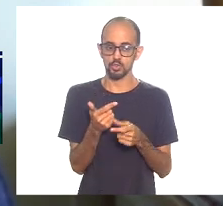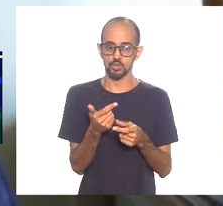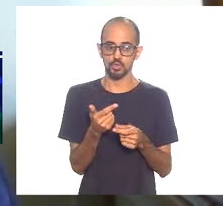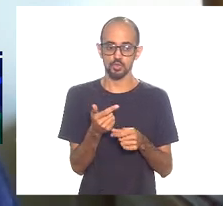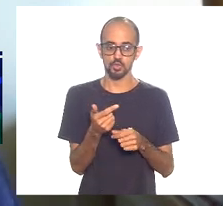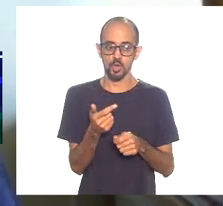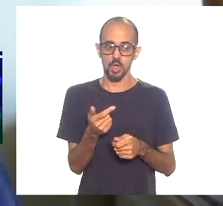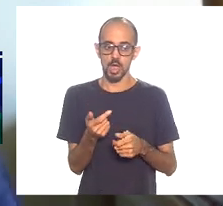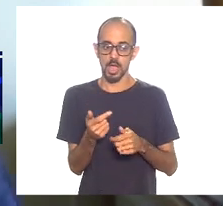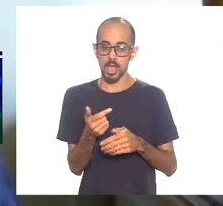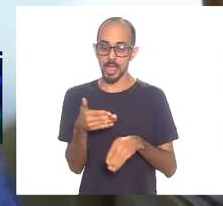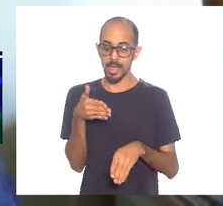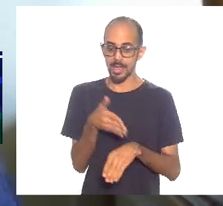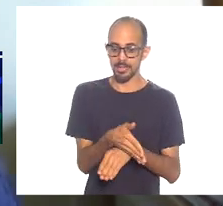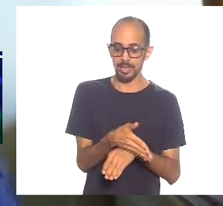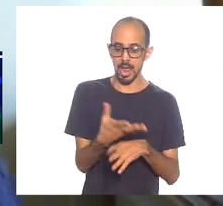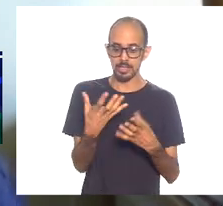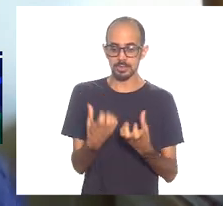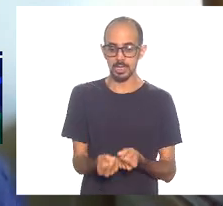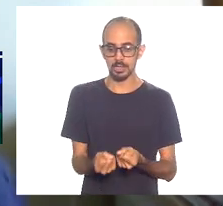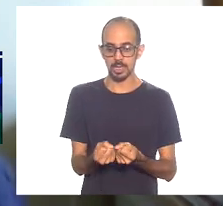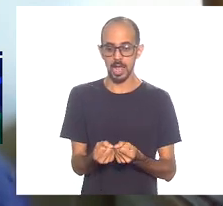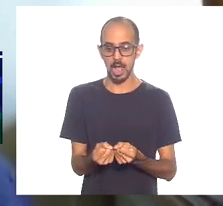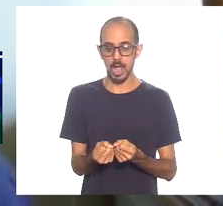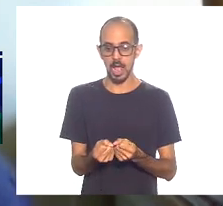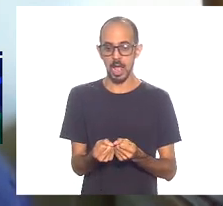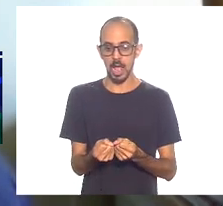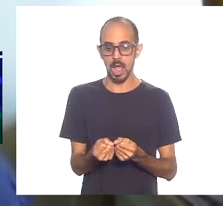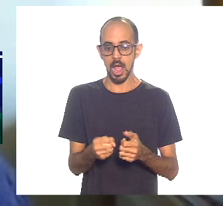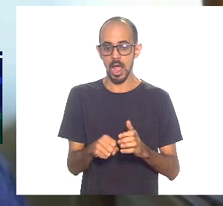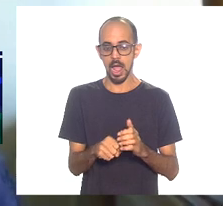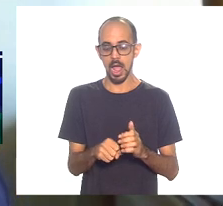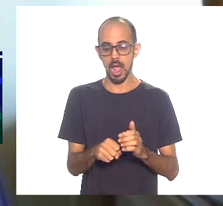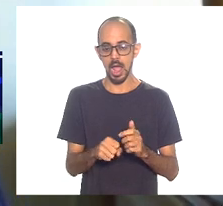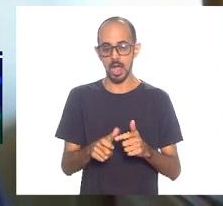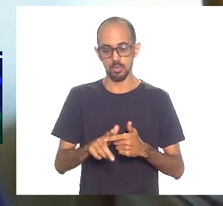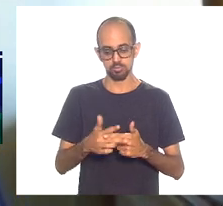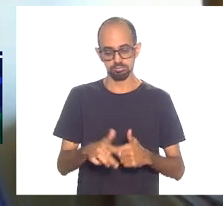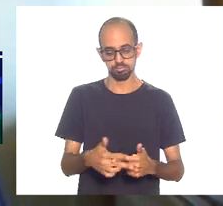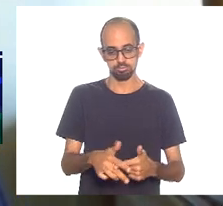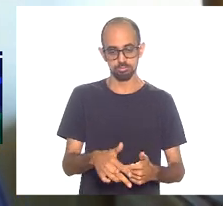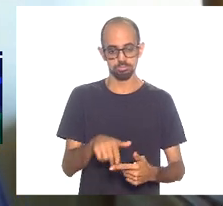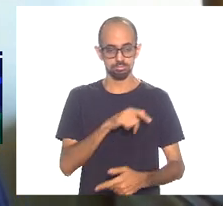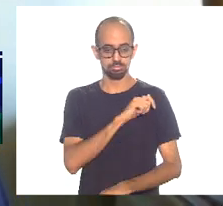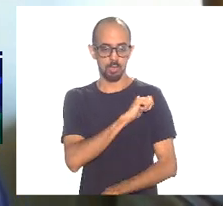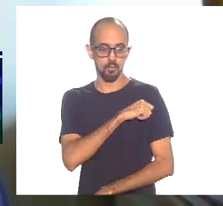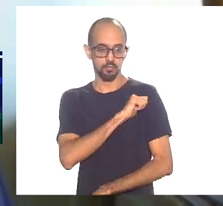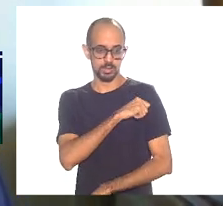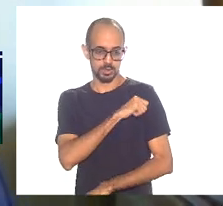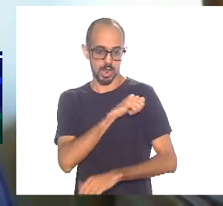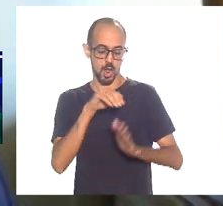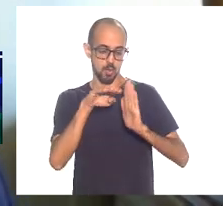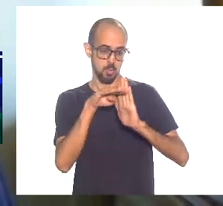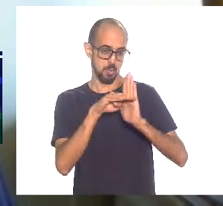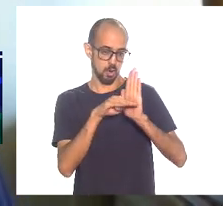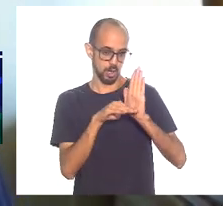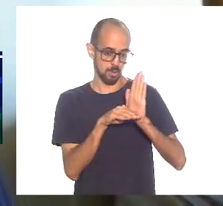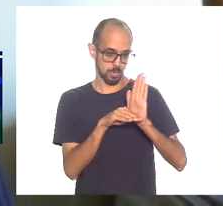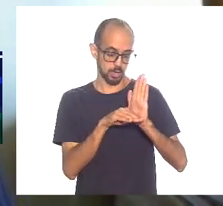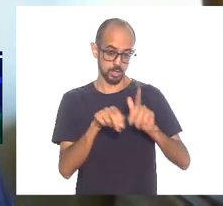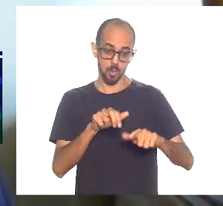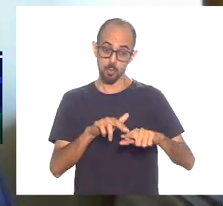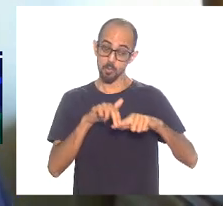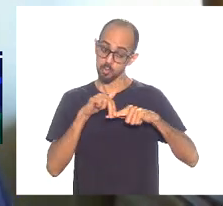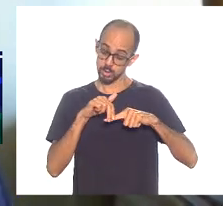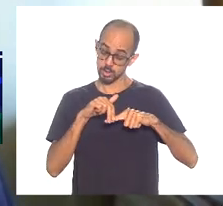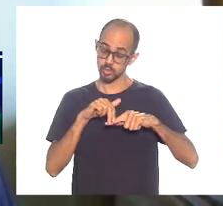regime de recuperação final recuperação fiscal e por via de consequência não faz